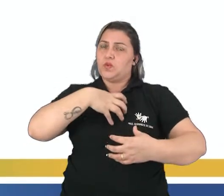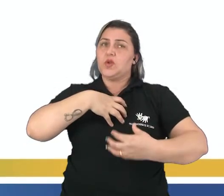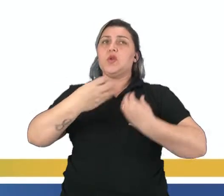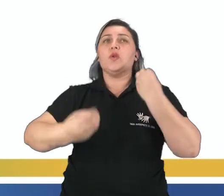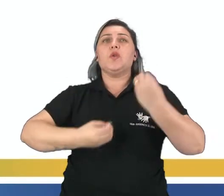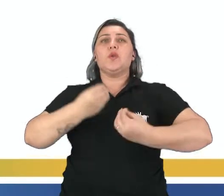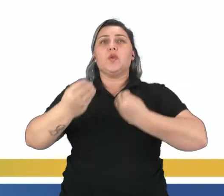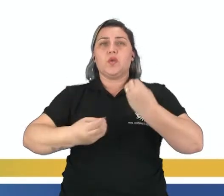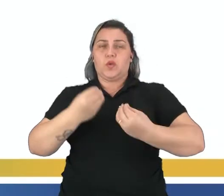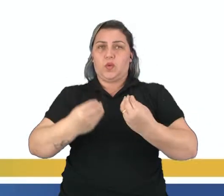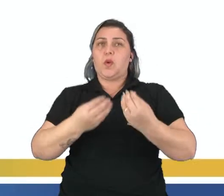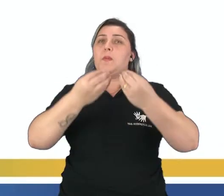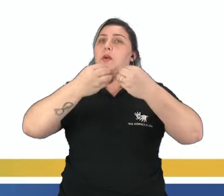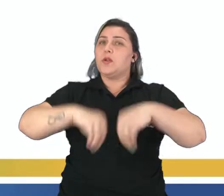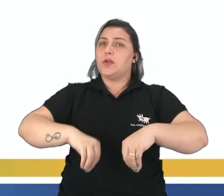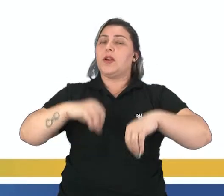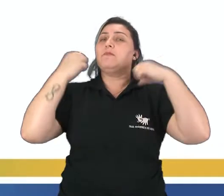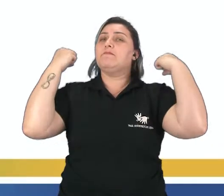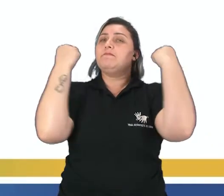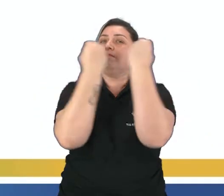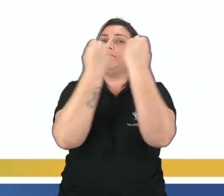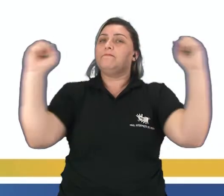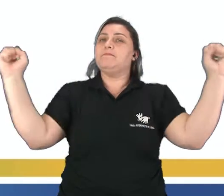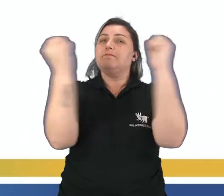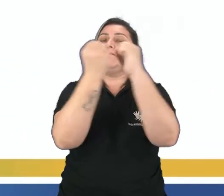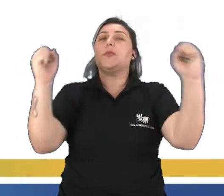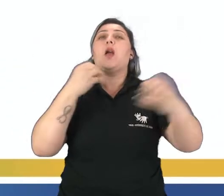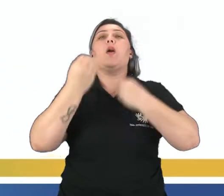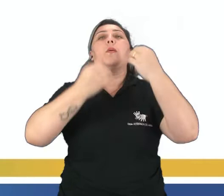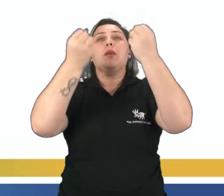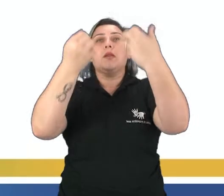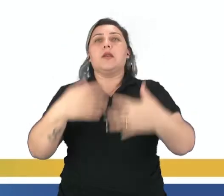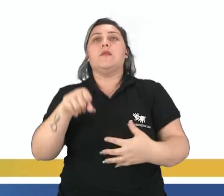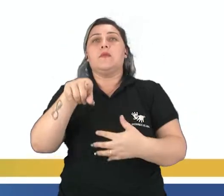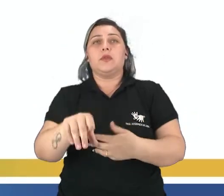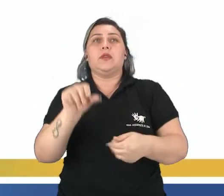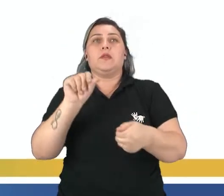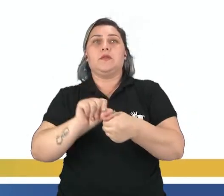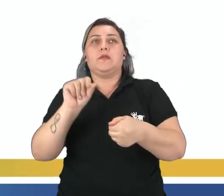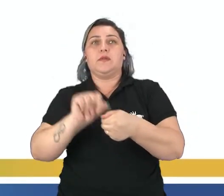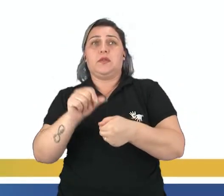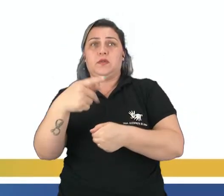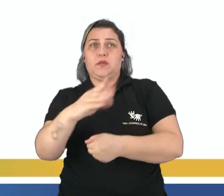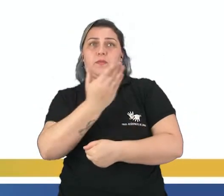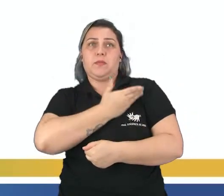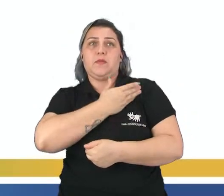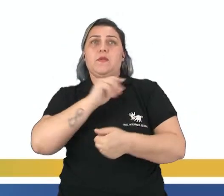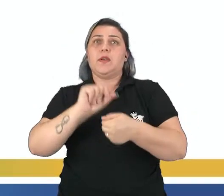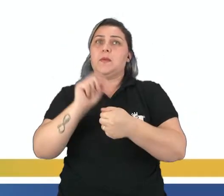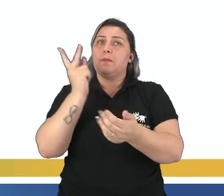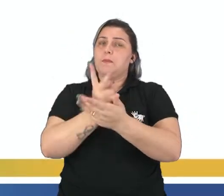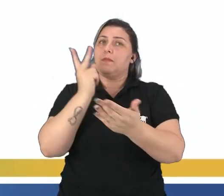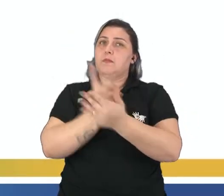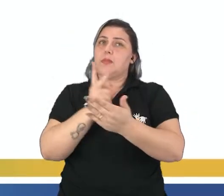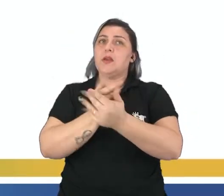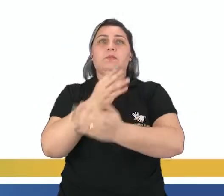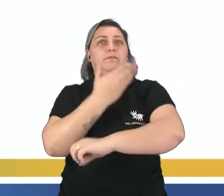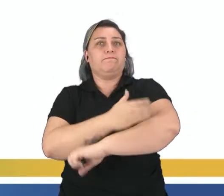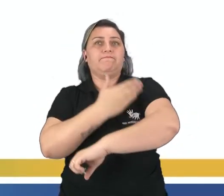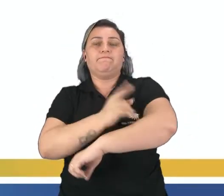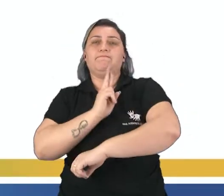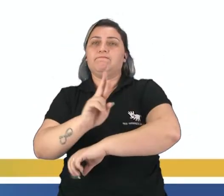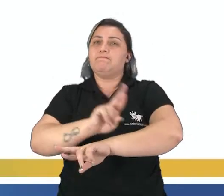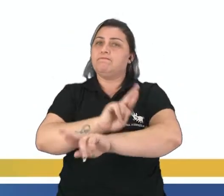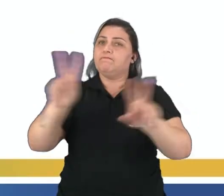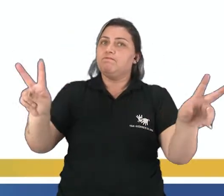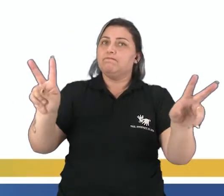eles podem afetar na sua atividade física? Como explicar que você e seu amigo façam o mesmo treino e tenham